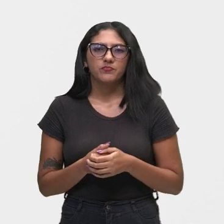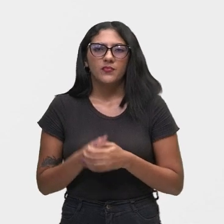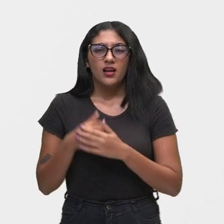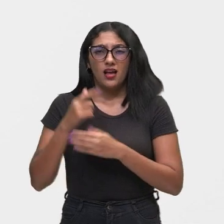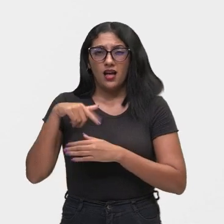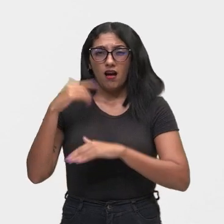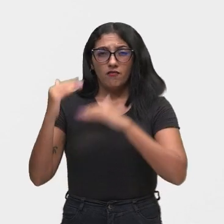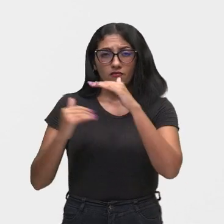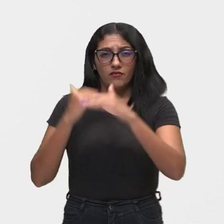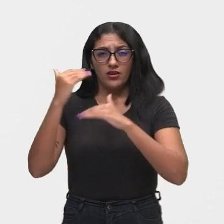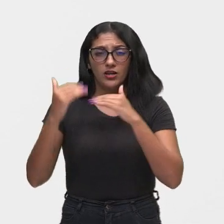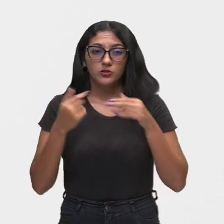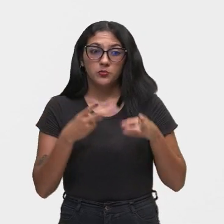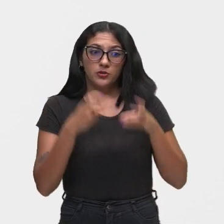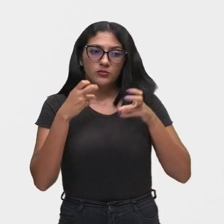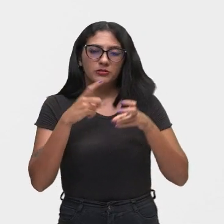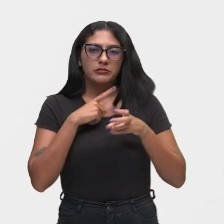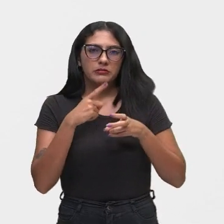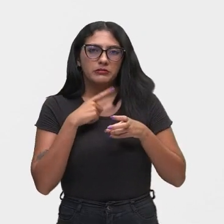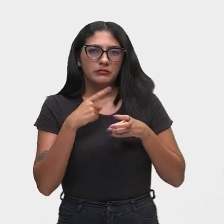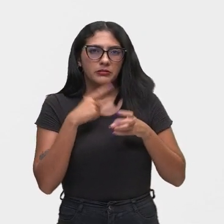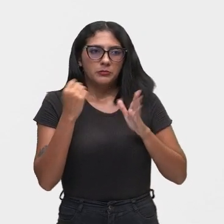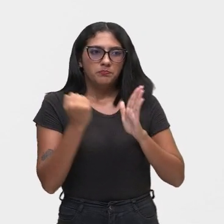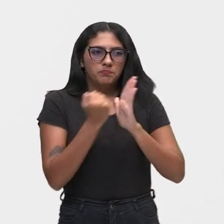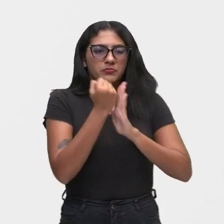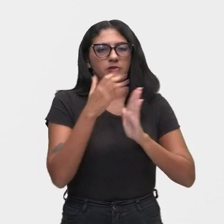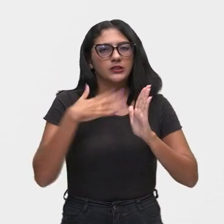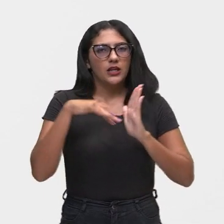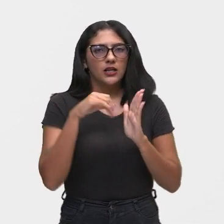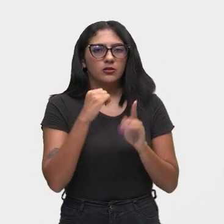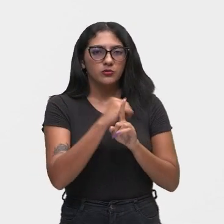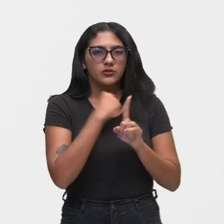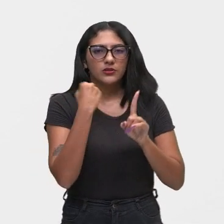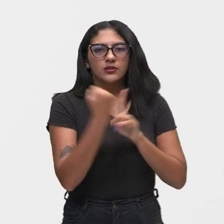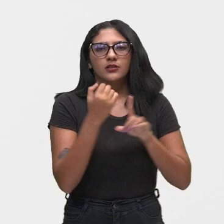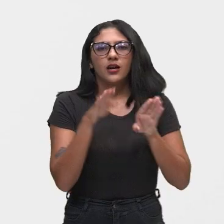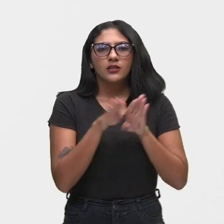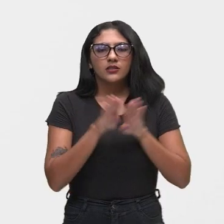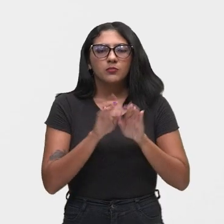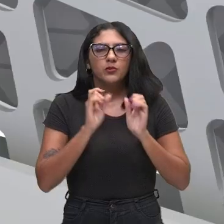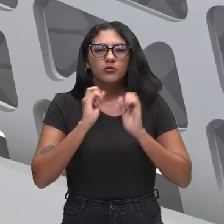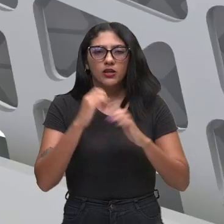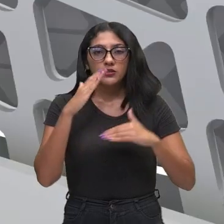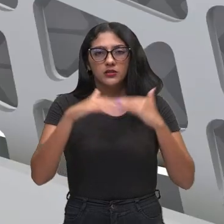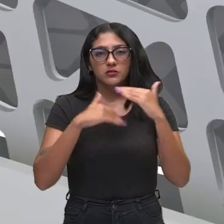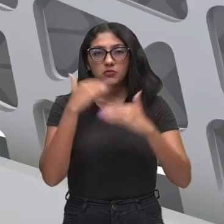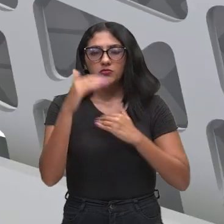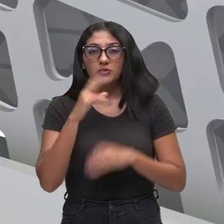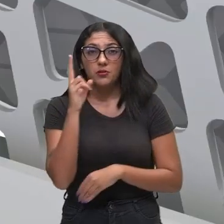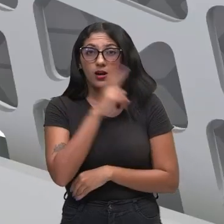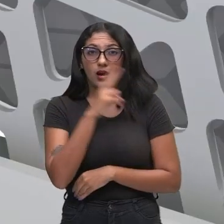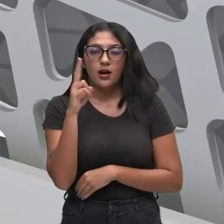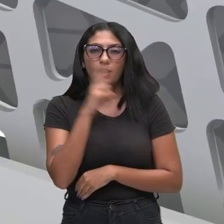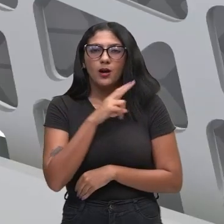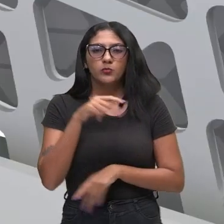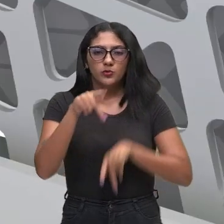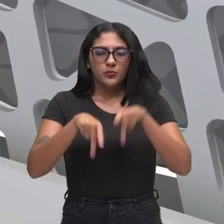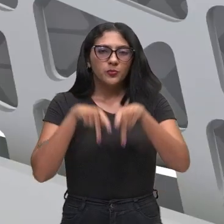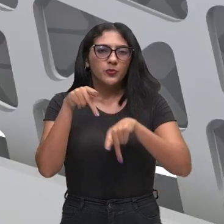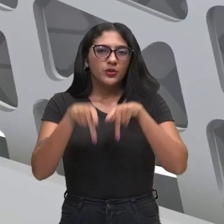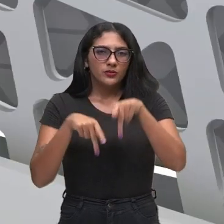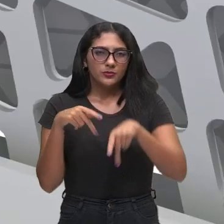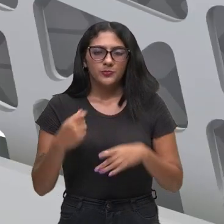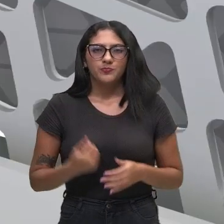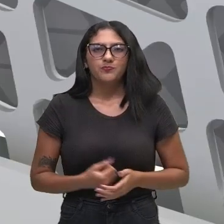grandes impactos na sociedade e no desenvolvimento das civilizações. Então, as civilizações